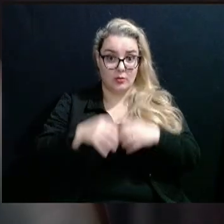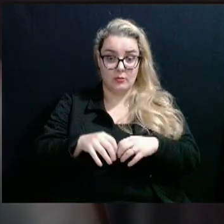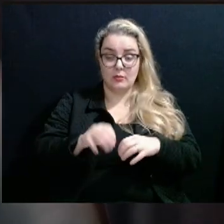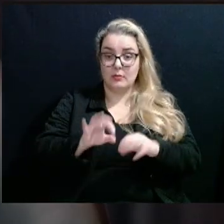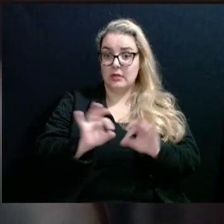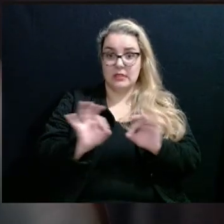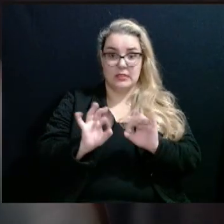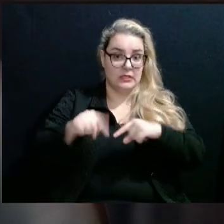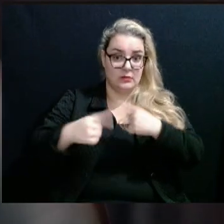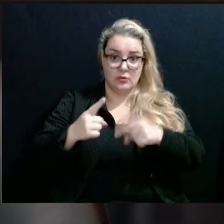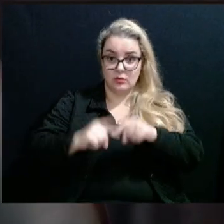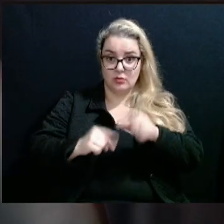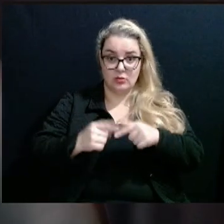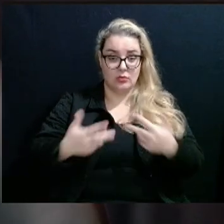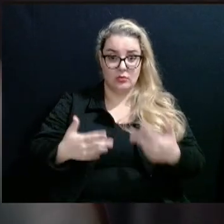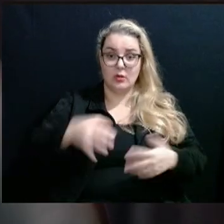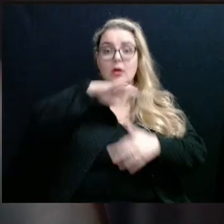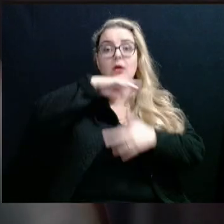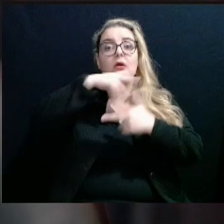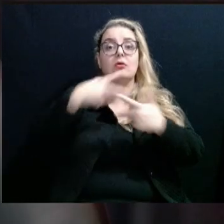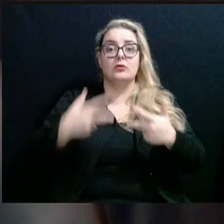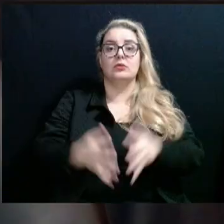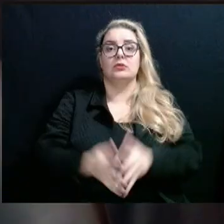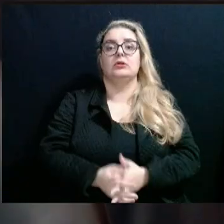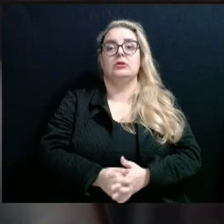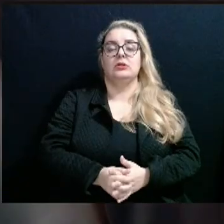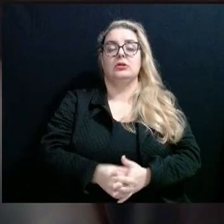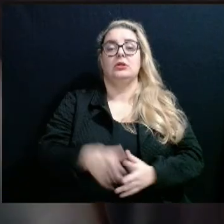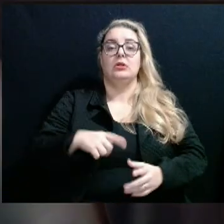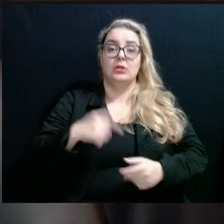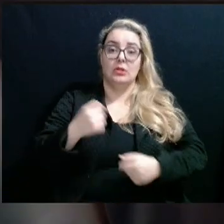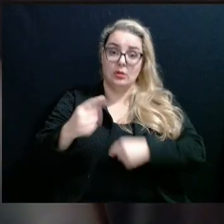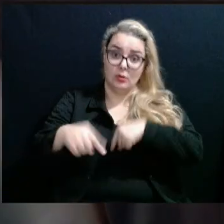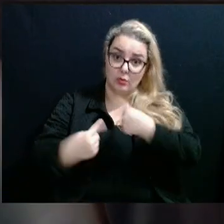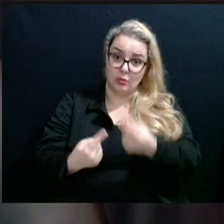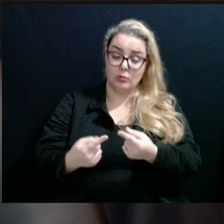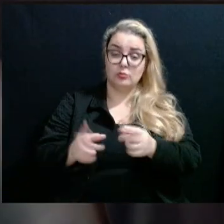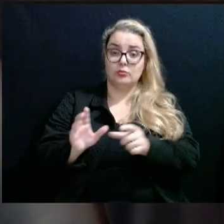de origem animal. E existem alguns outros termos que já são